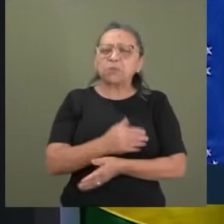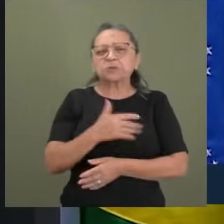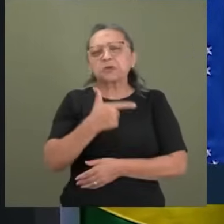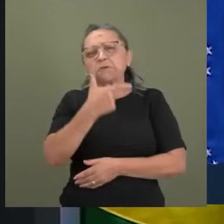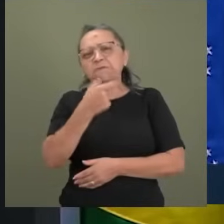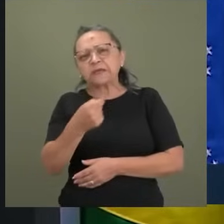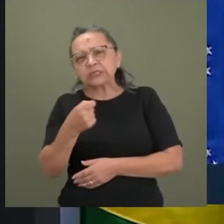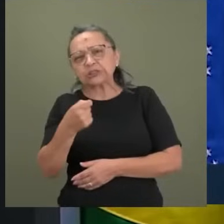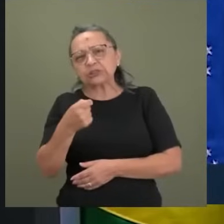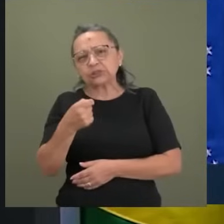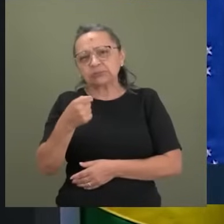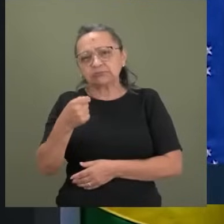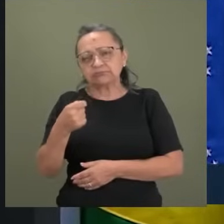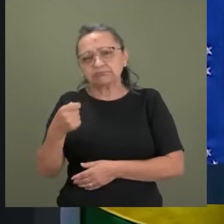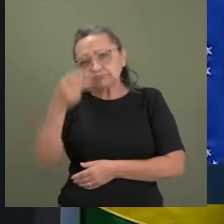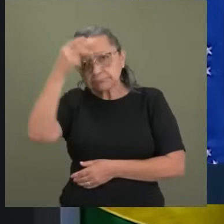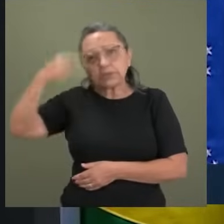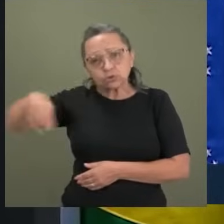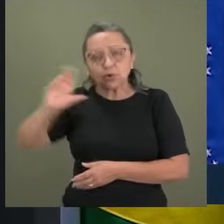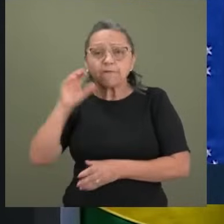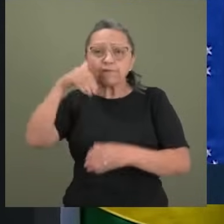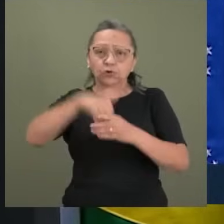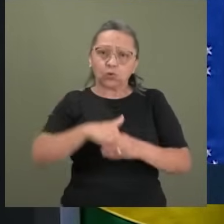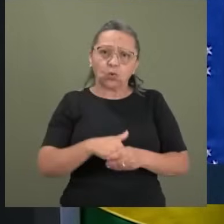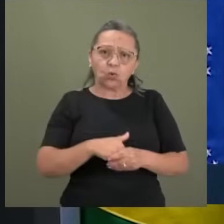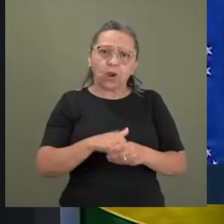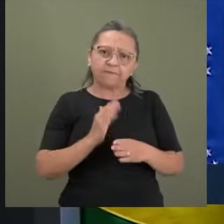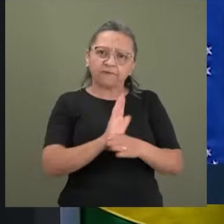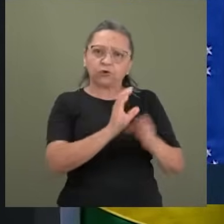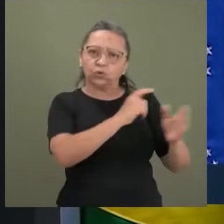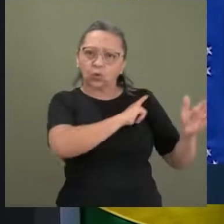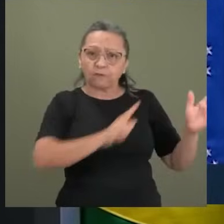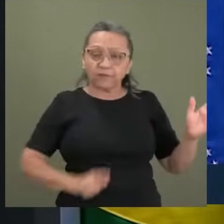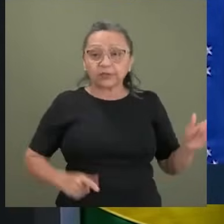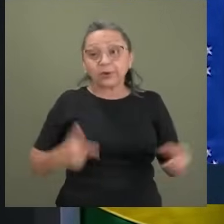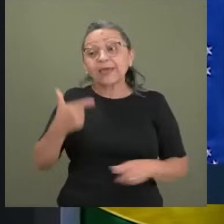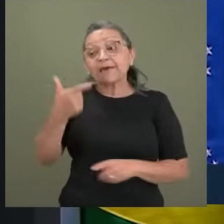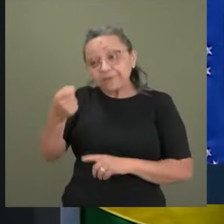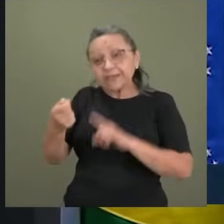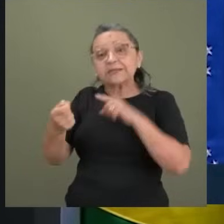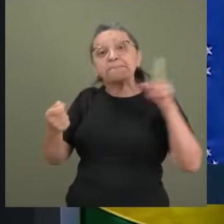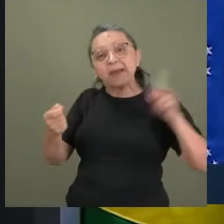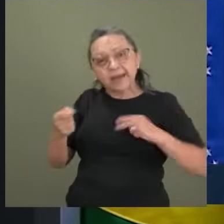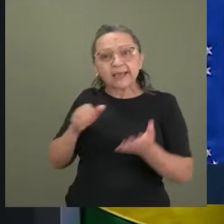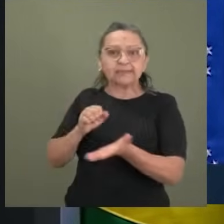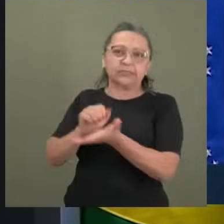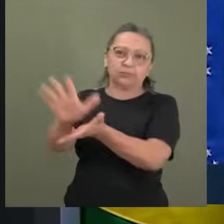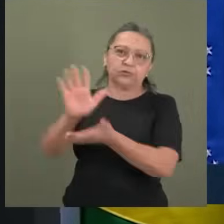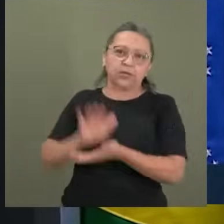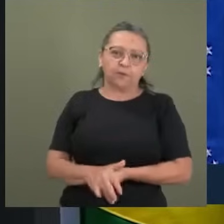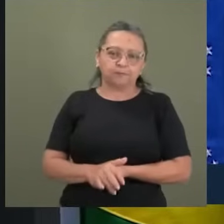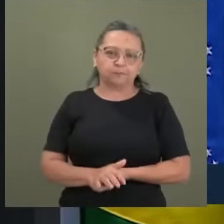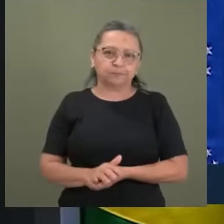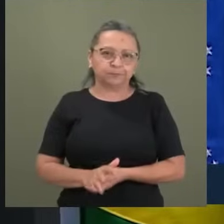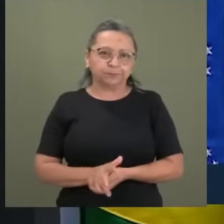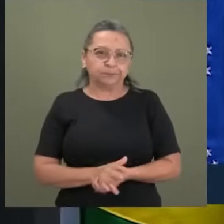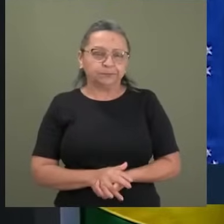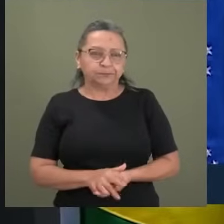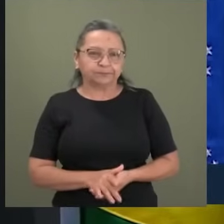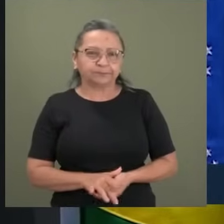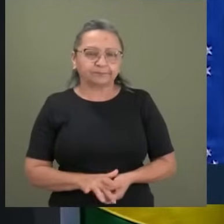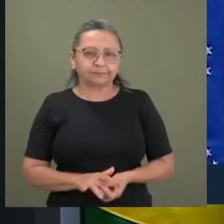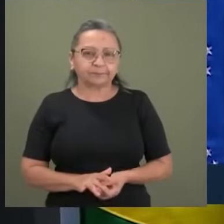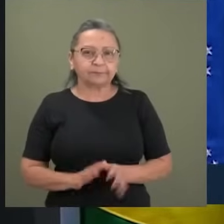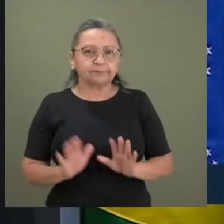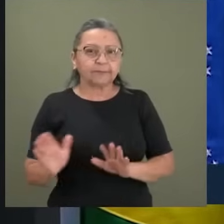20 carece de expulsão mas eu quero encerrar falando senhor presidente